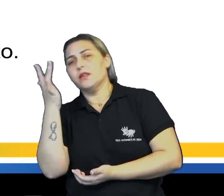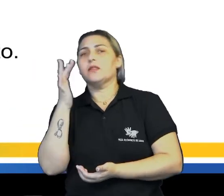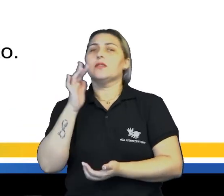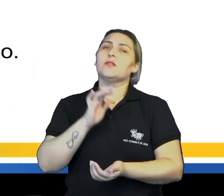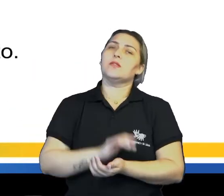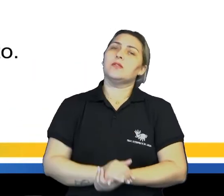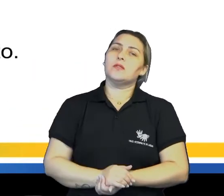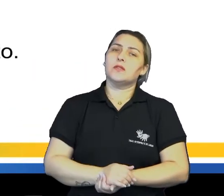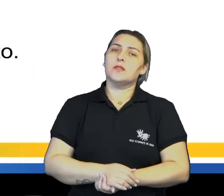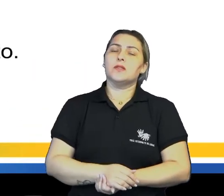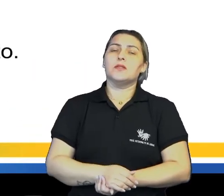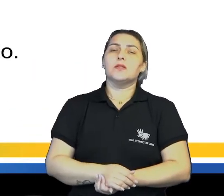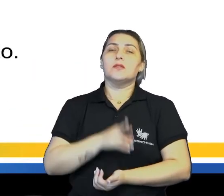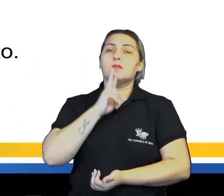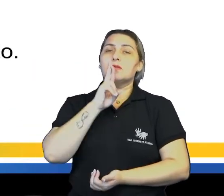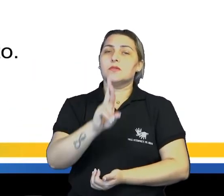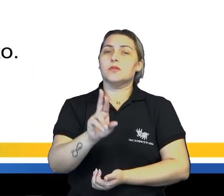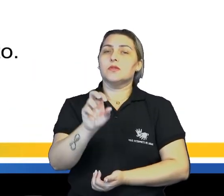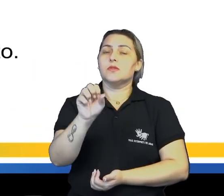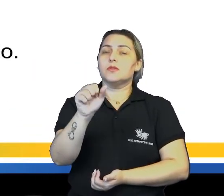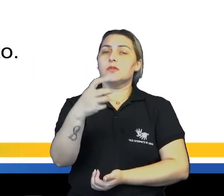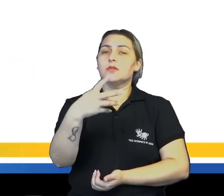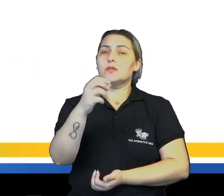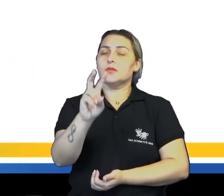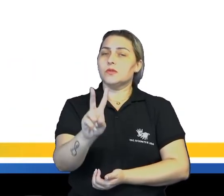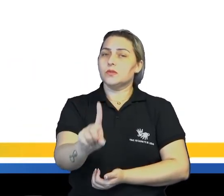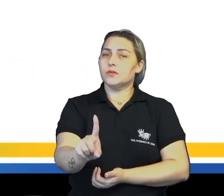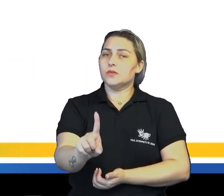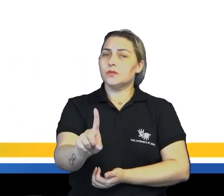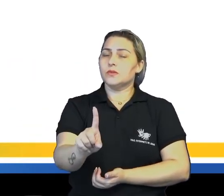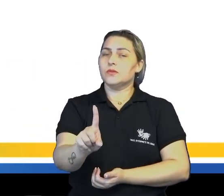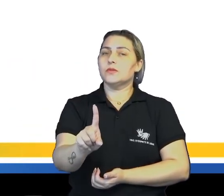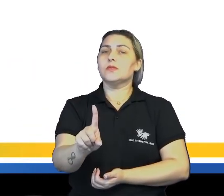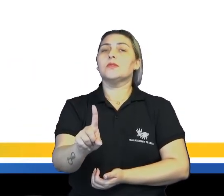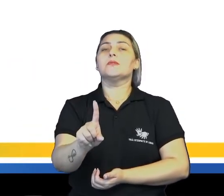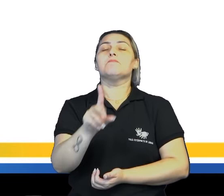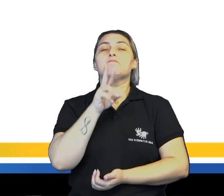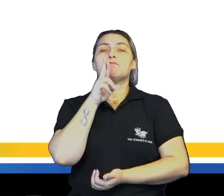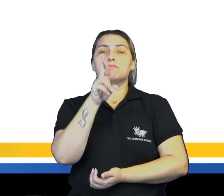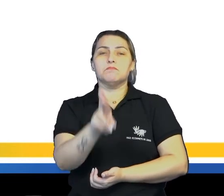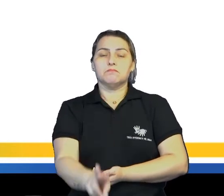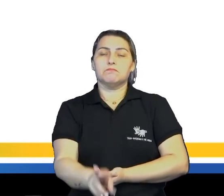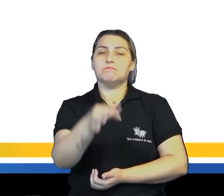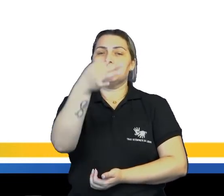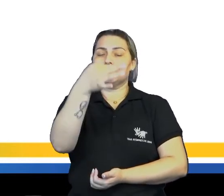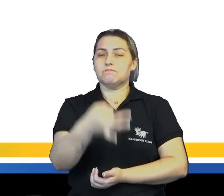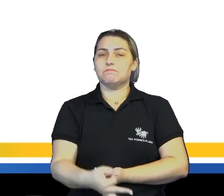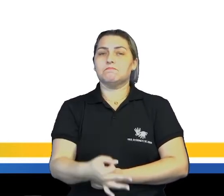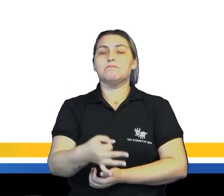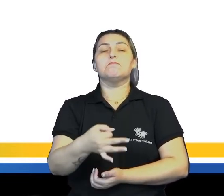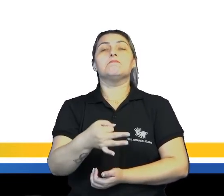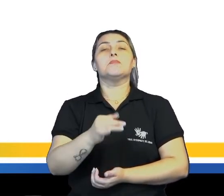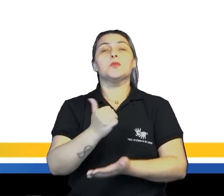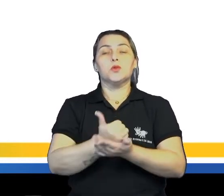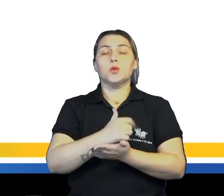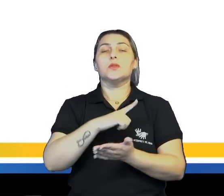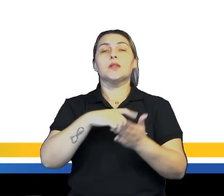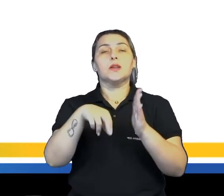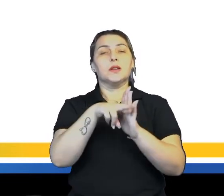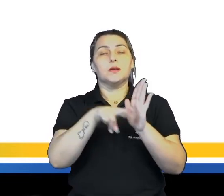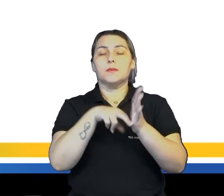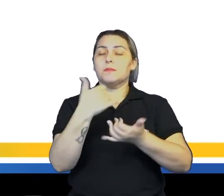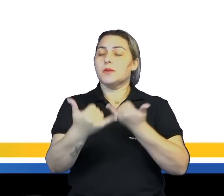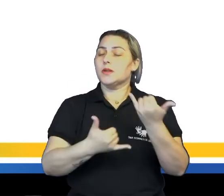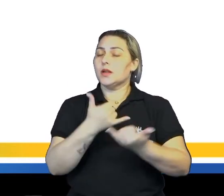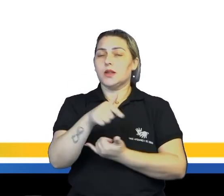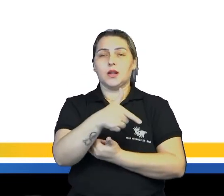Serena. Quero ver você responder em 5, 4, 3, 2, 1. E a alternativa certa, jogo tem regra,